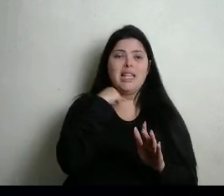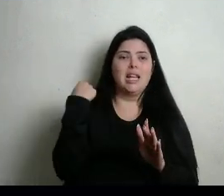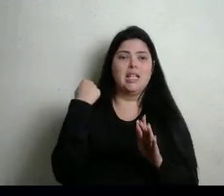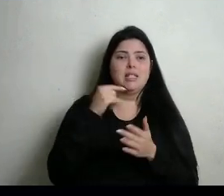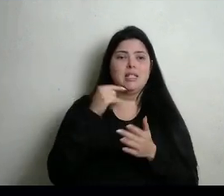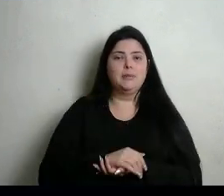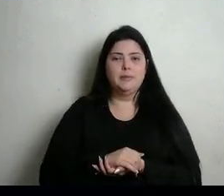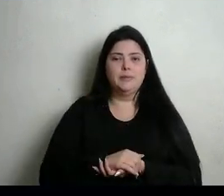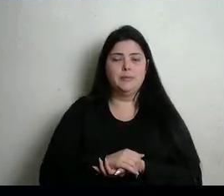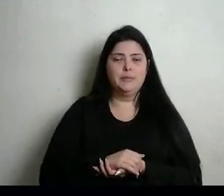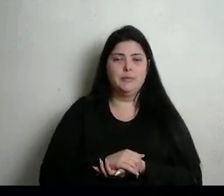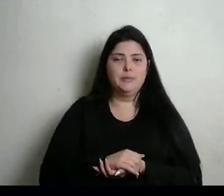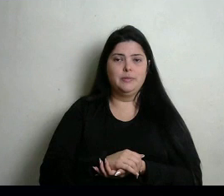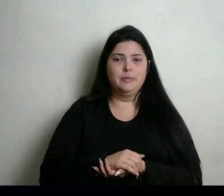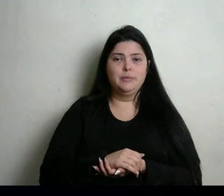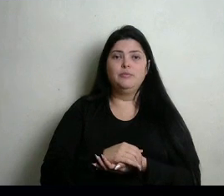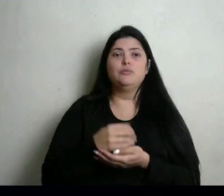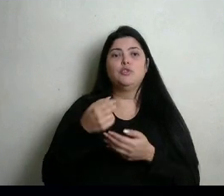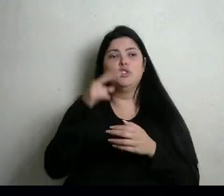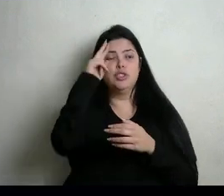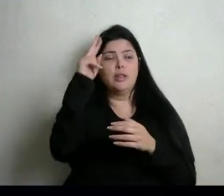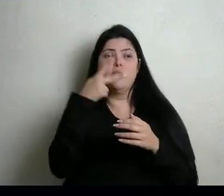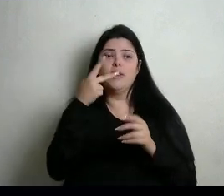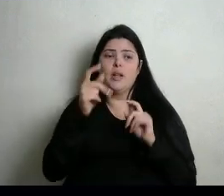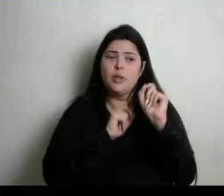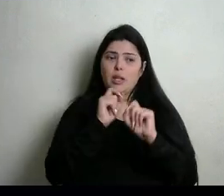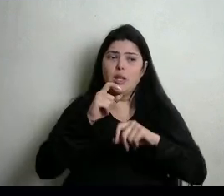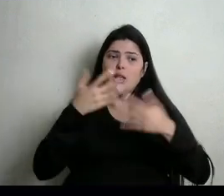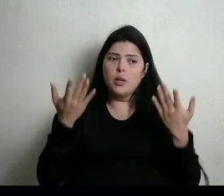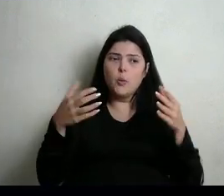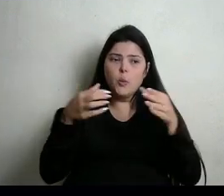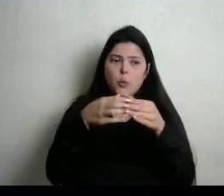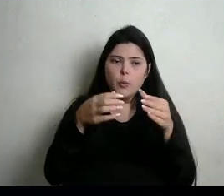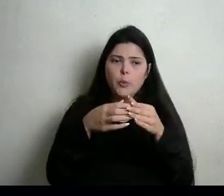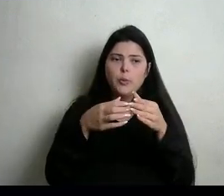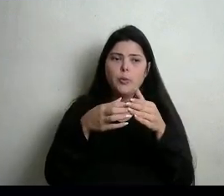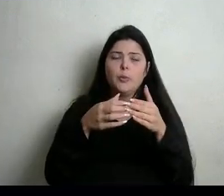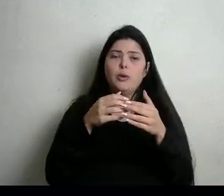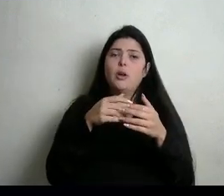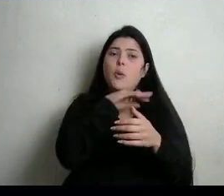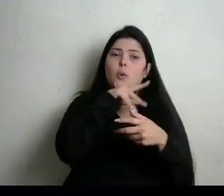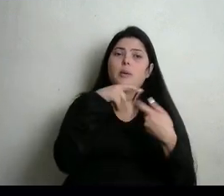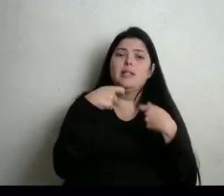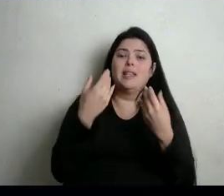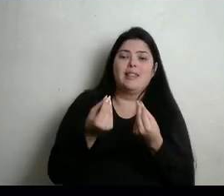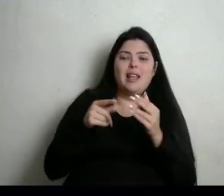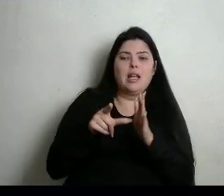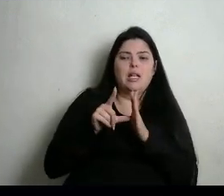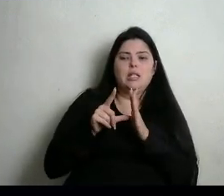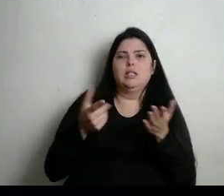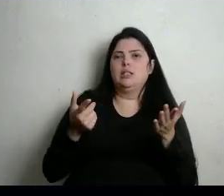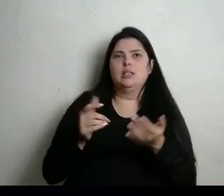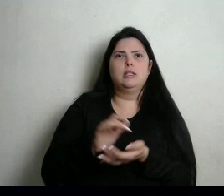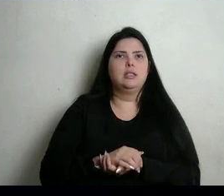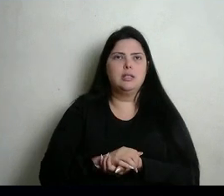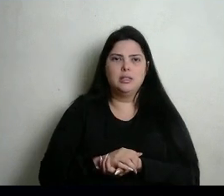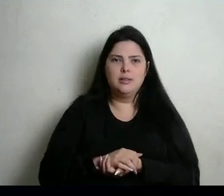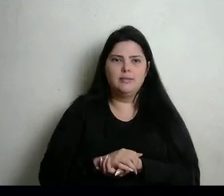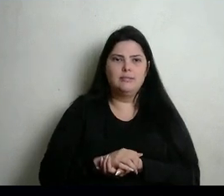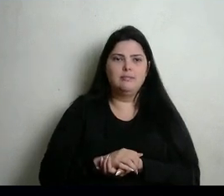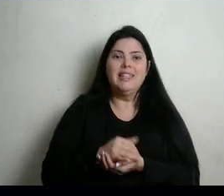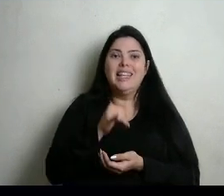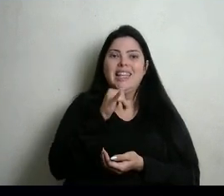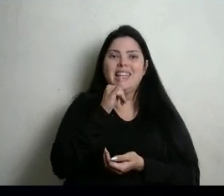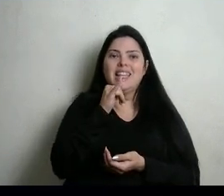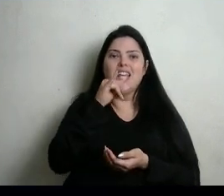nosso PM ou PO vem lá e diz, putz, galera, deu ruim, a gente vai ter que entregar em tempo recorde. Teste e